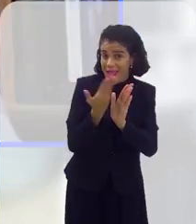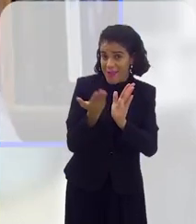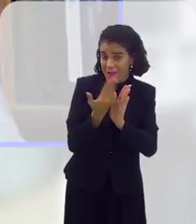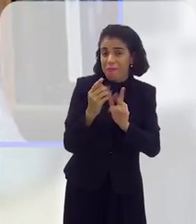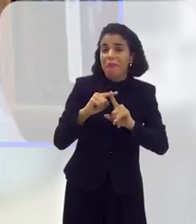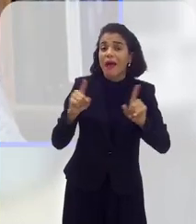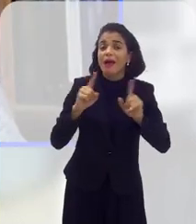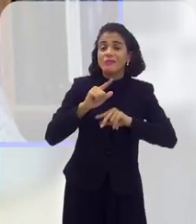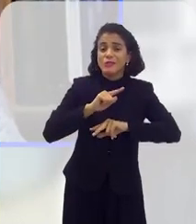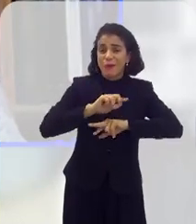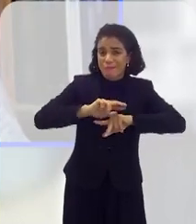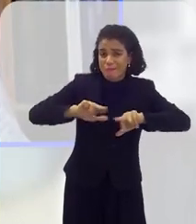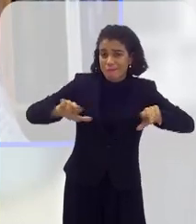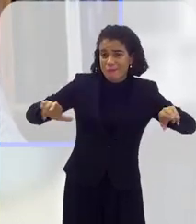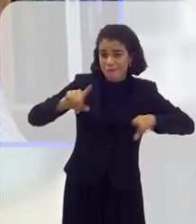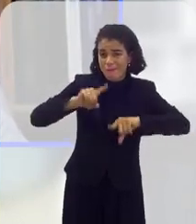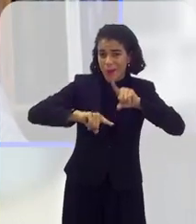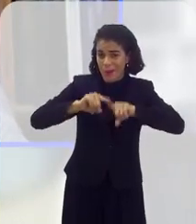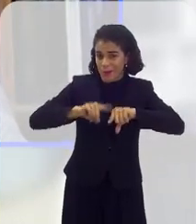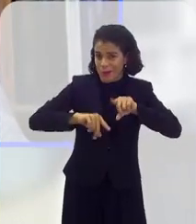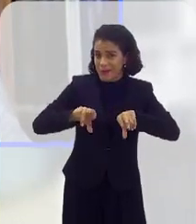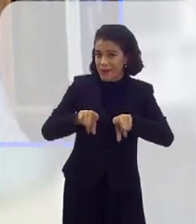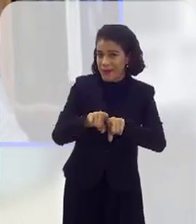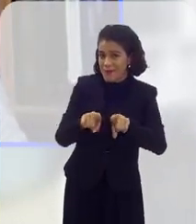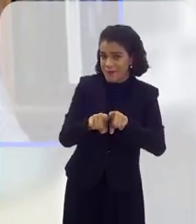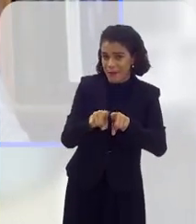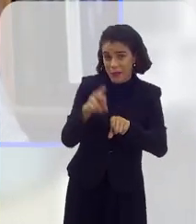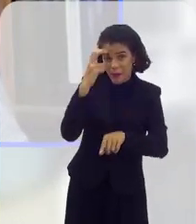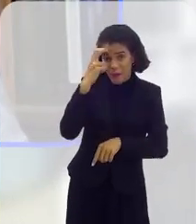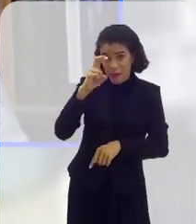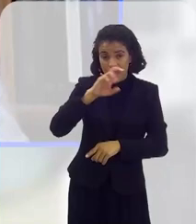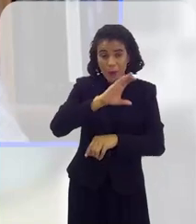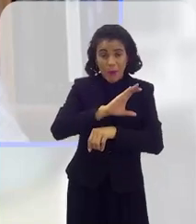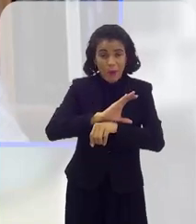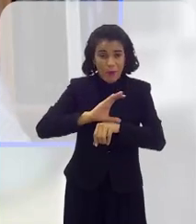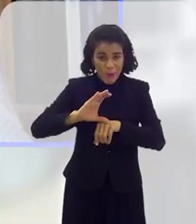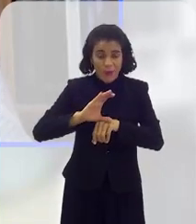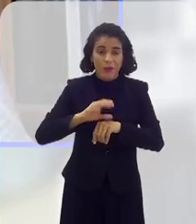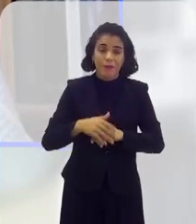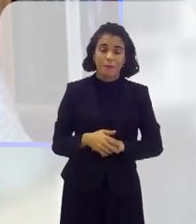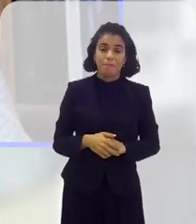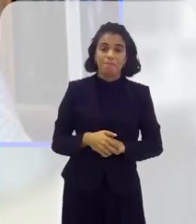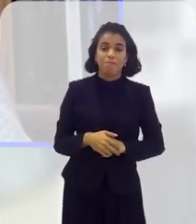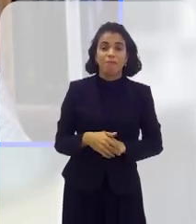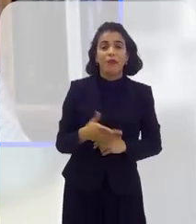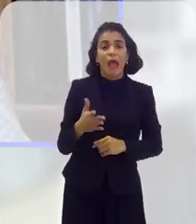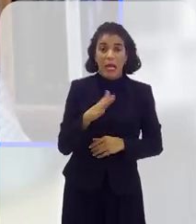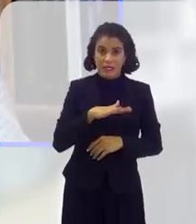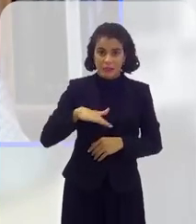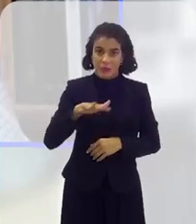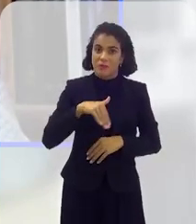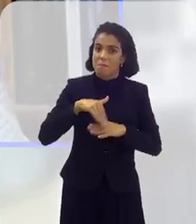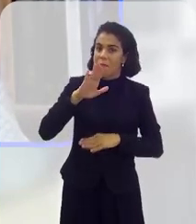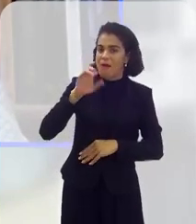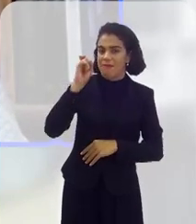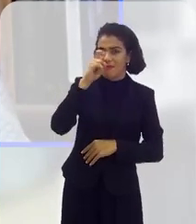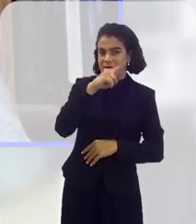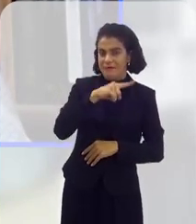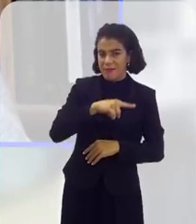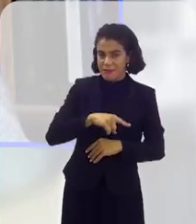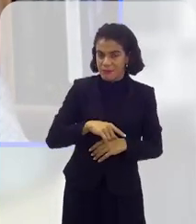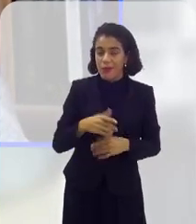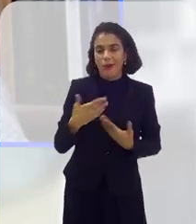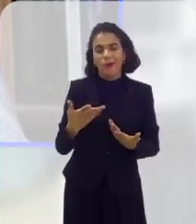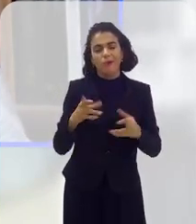de livros, mas de outros produtos, né, de outros produtos de cultura, inclusive, a situação ficaria muito difícil. Então,